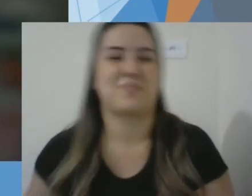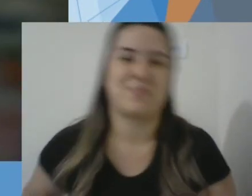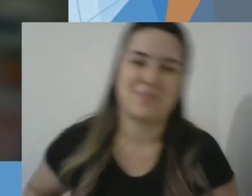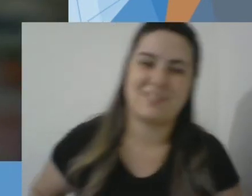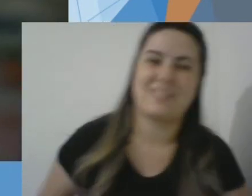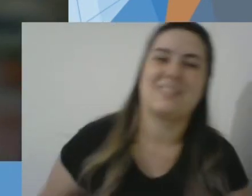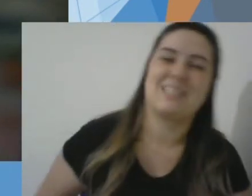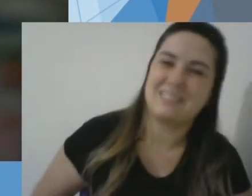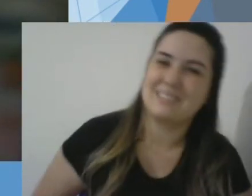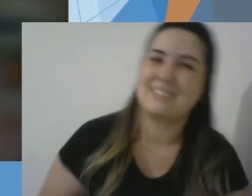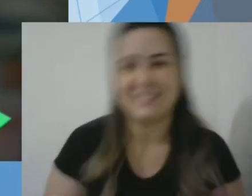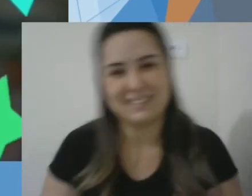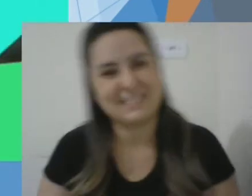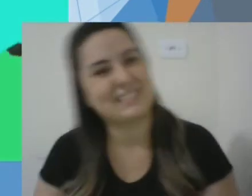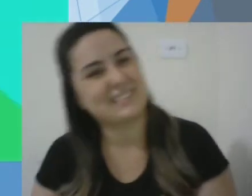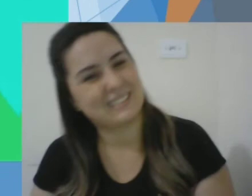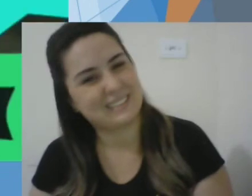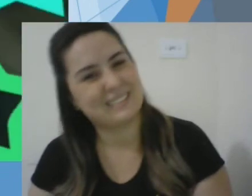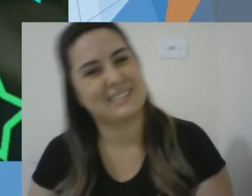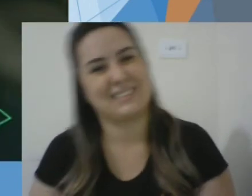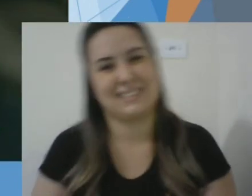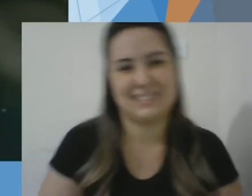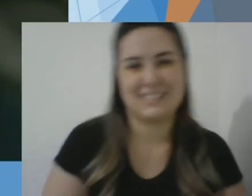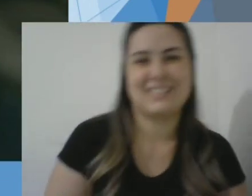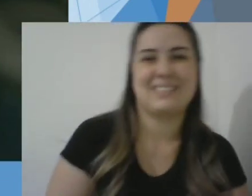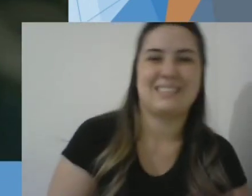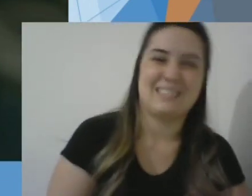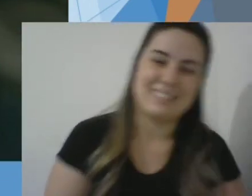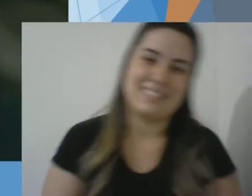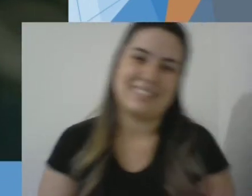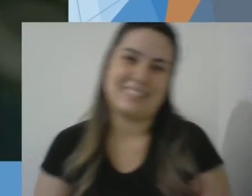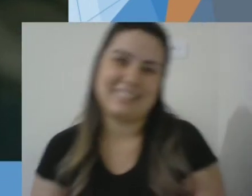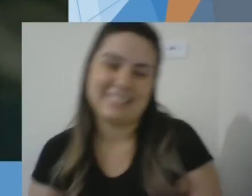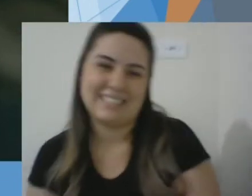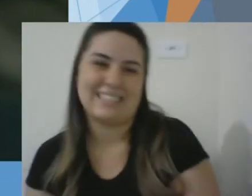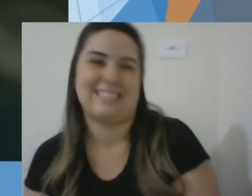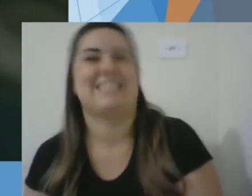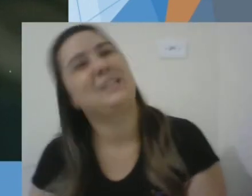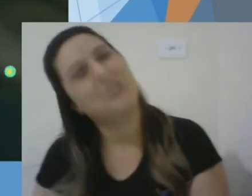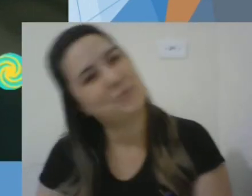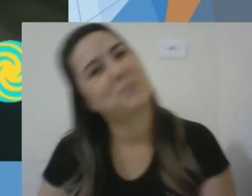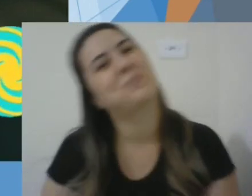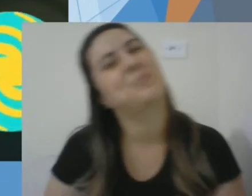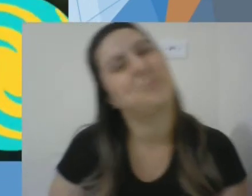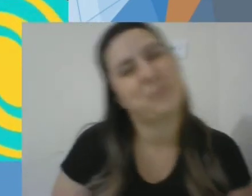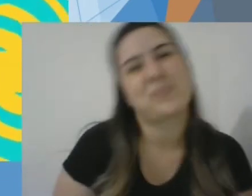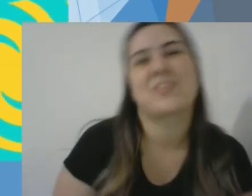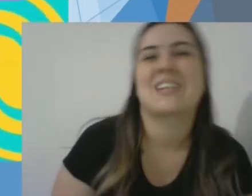E receber todo esse amor.